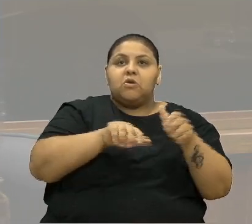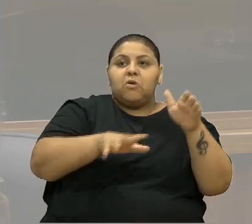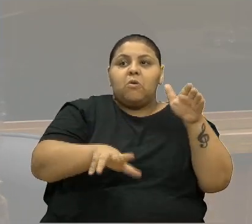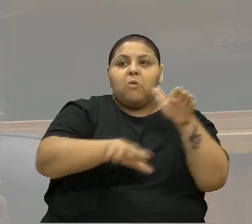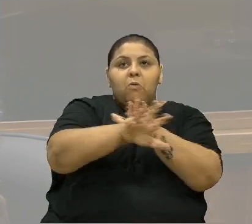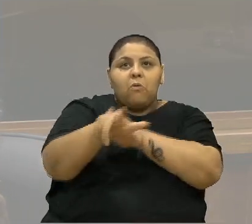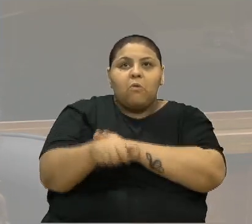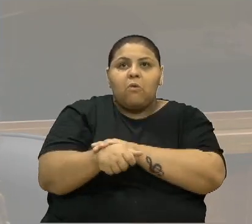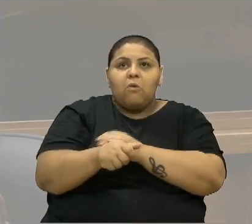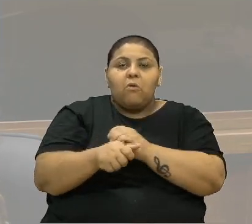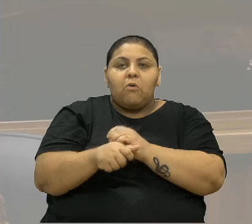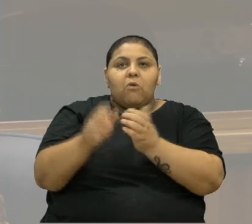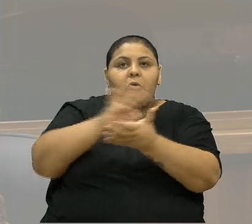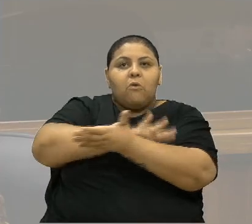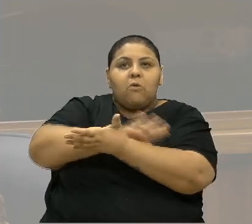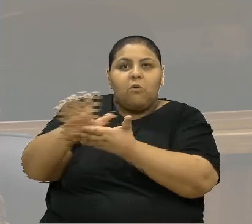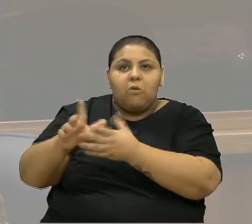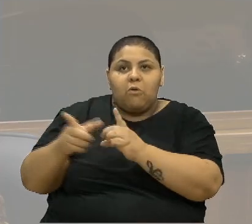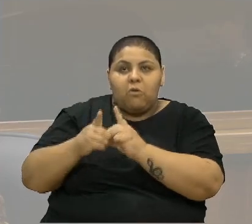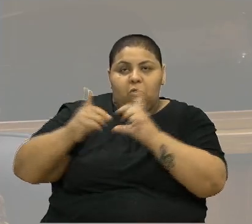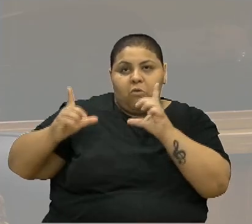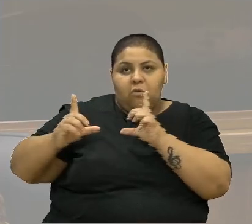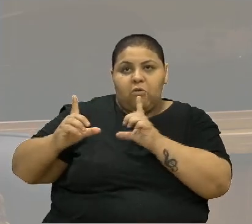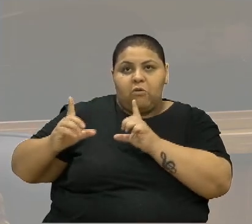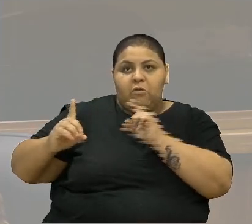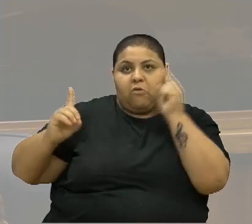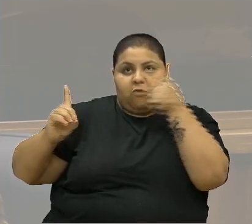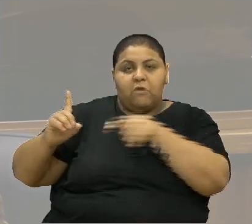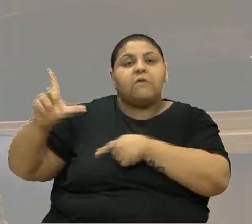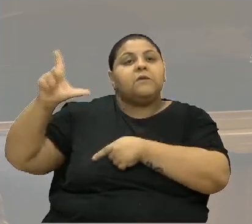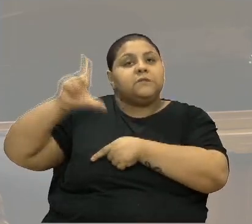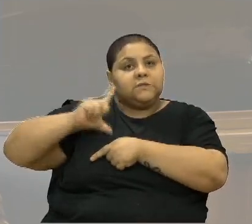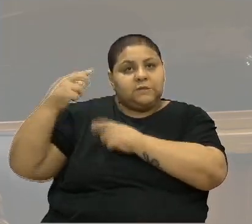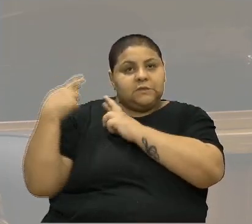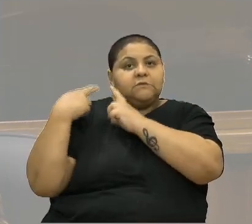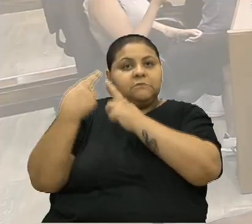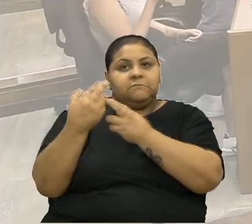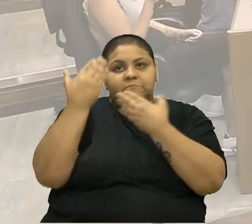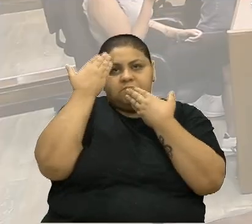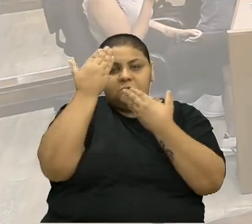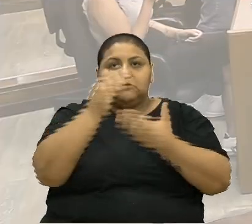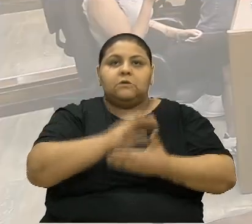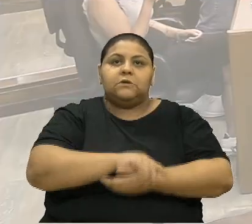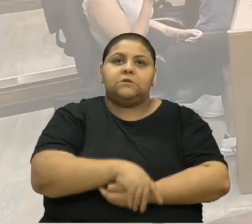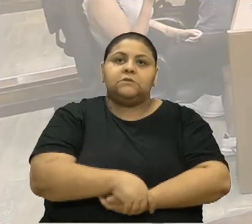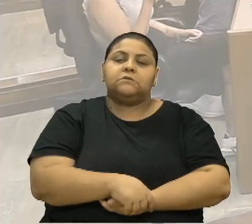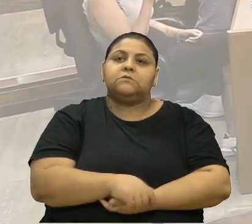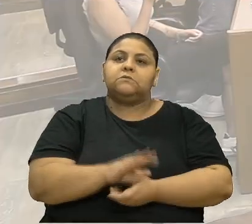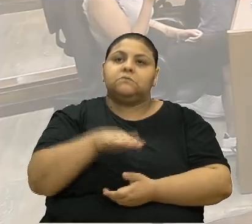atentado ao Estado Democrático de Direito tem que ser responsabilizado. Obrigado. Próximo vereador inscrito, vereador